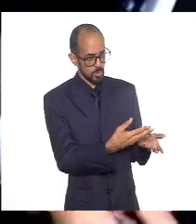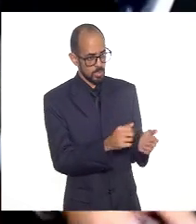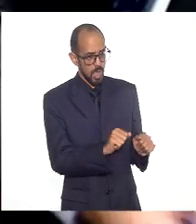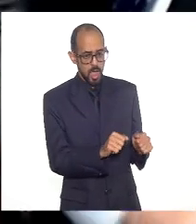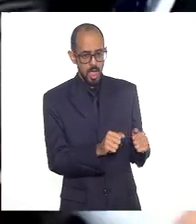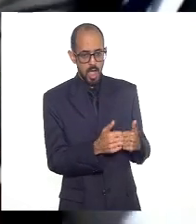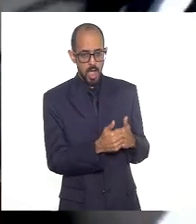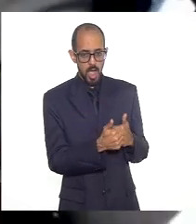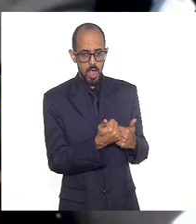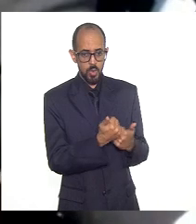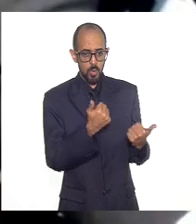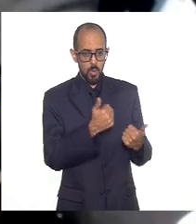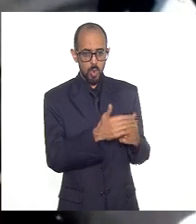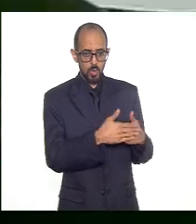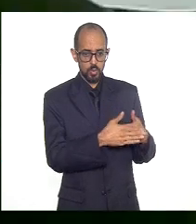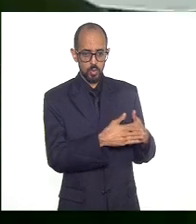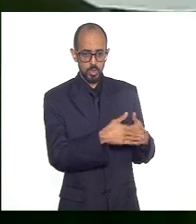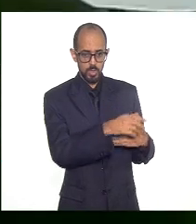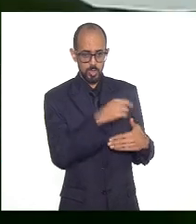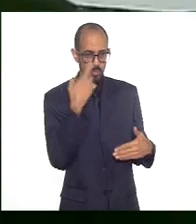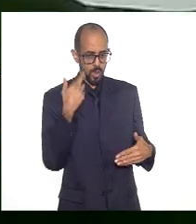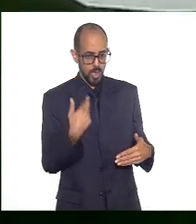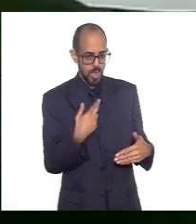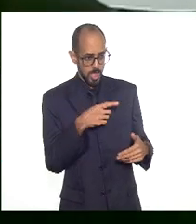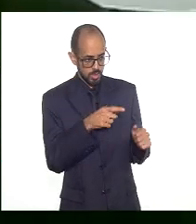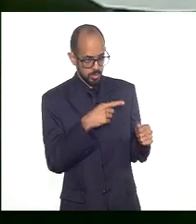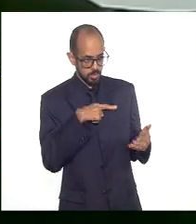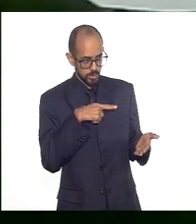Renata. Pode ser, Marta? Tem acordo, deputada Marta.